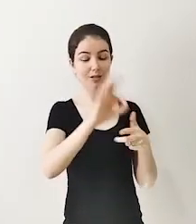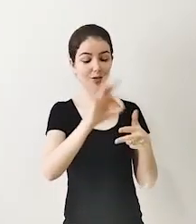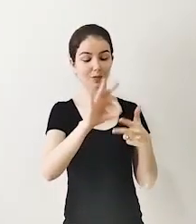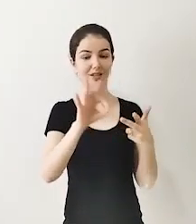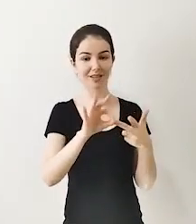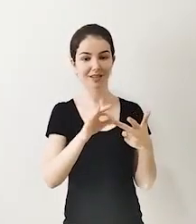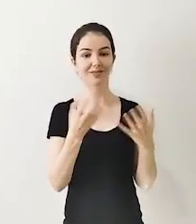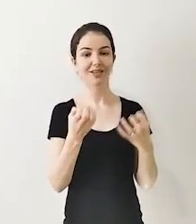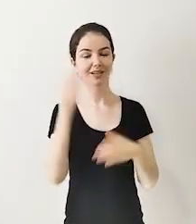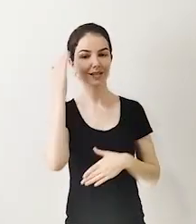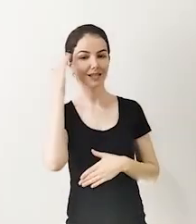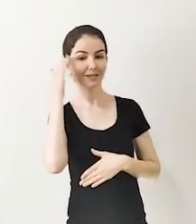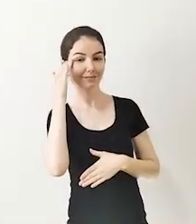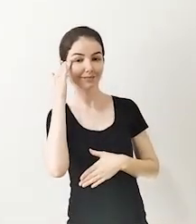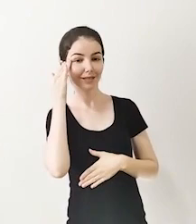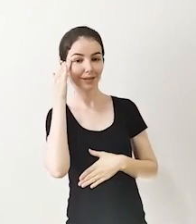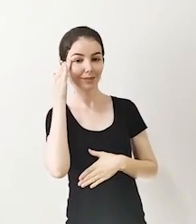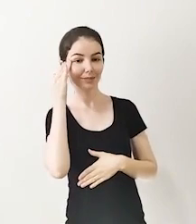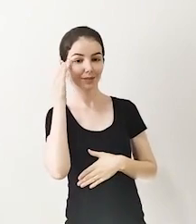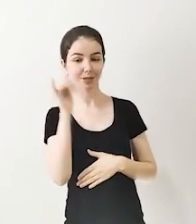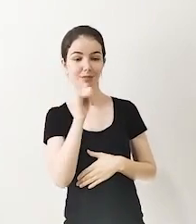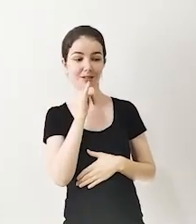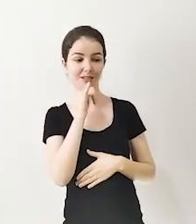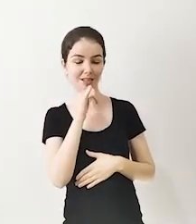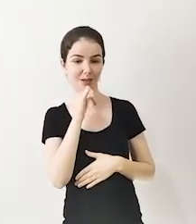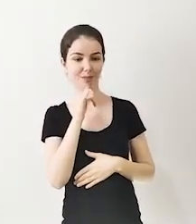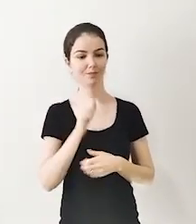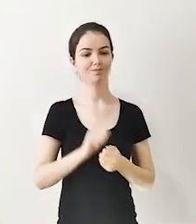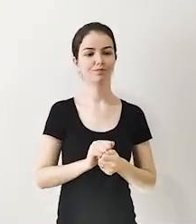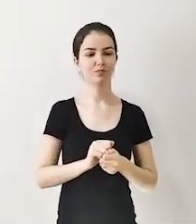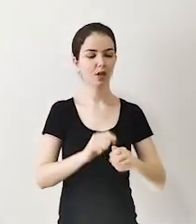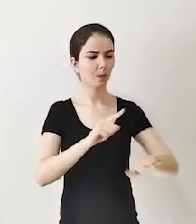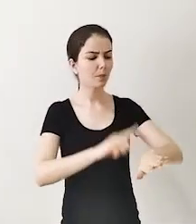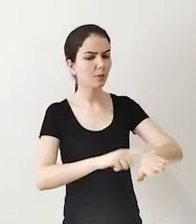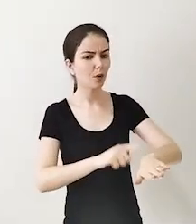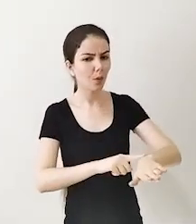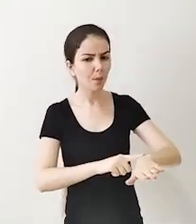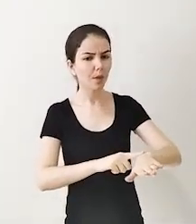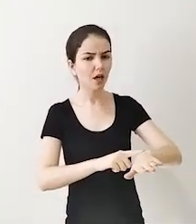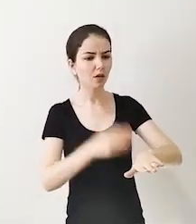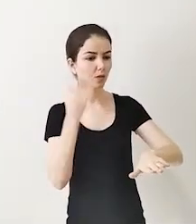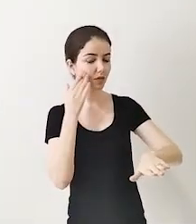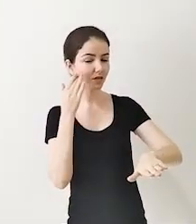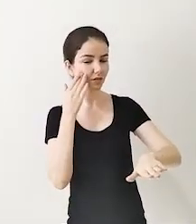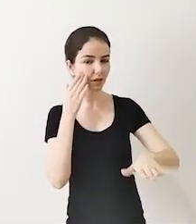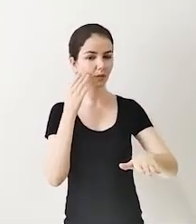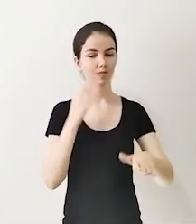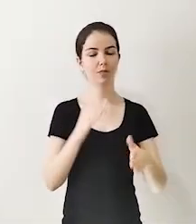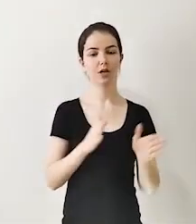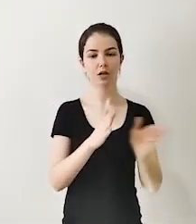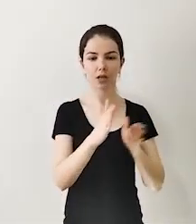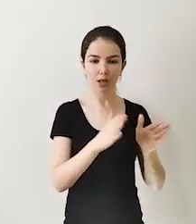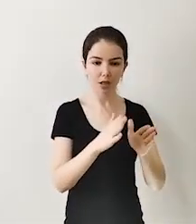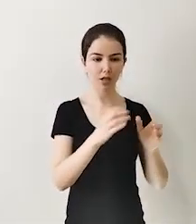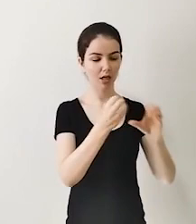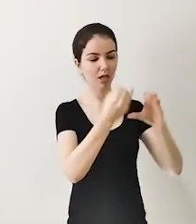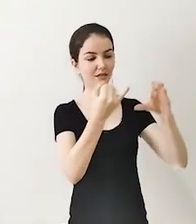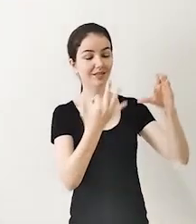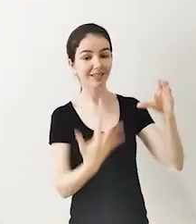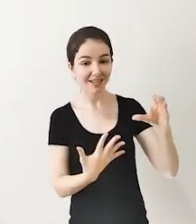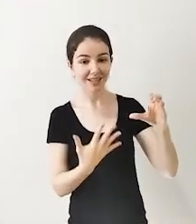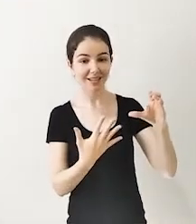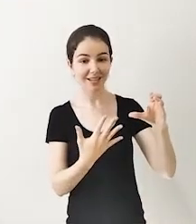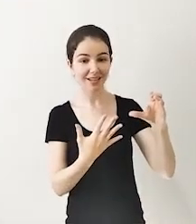você enquanto aluno. Se você consegue identificar a época em que isso aconteceu, o momento em que ocorreu, as